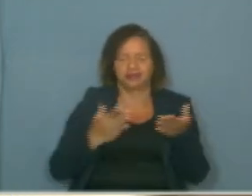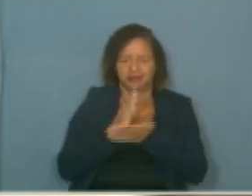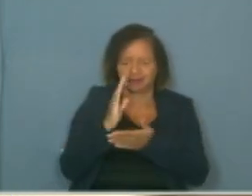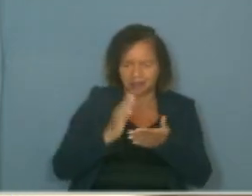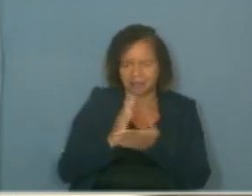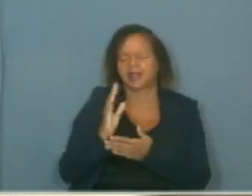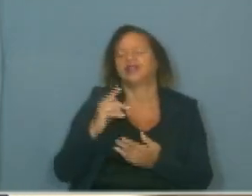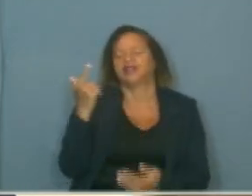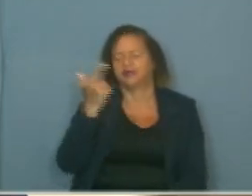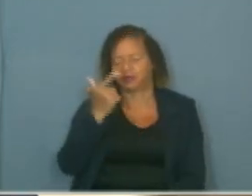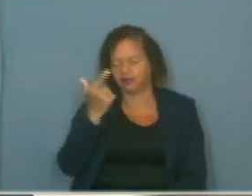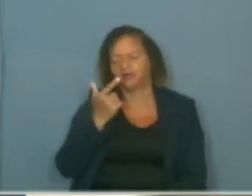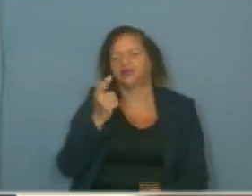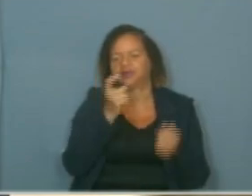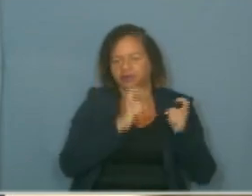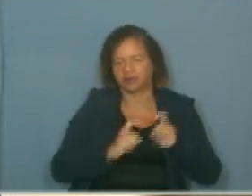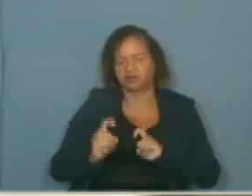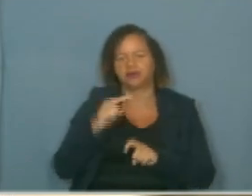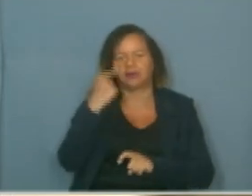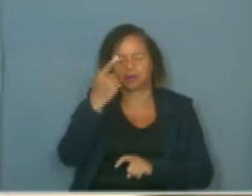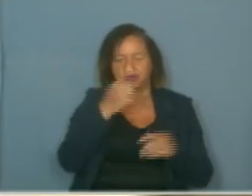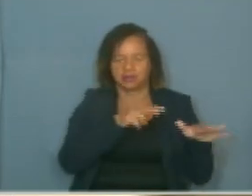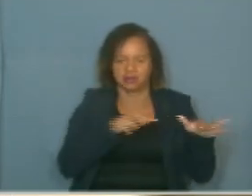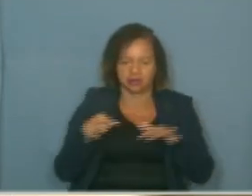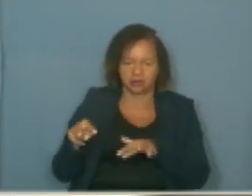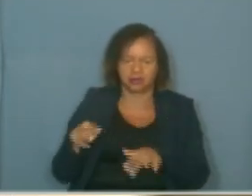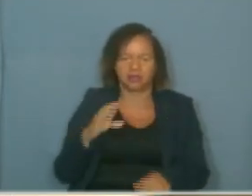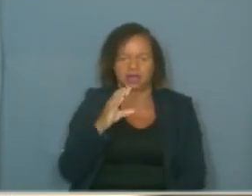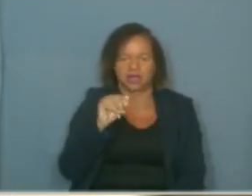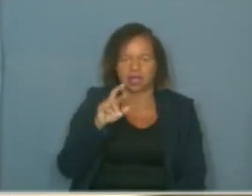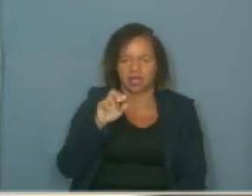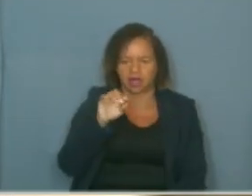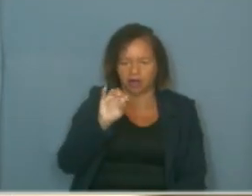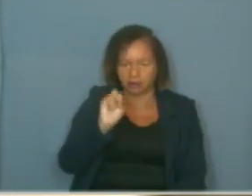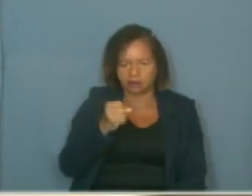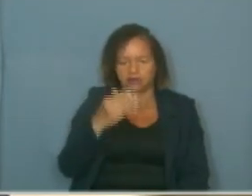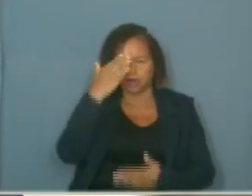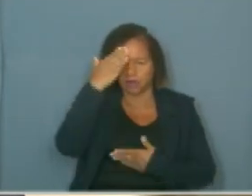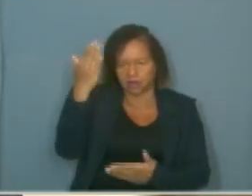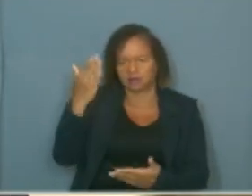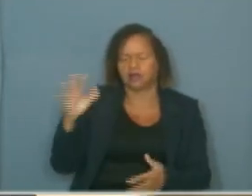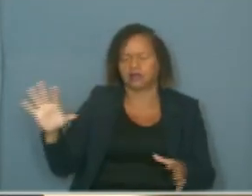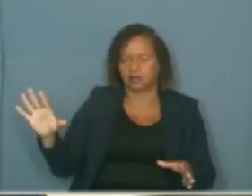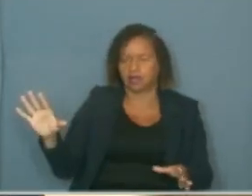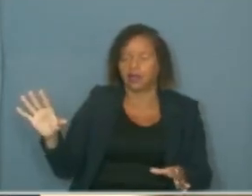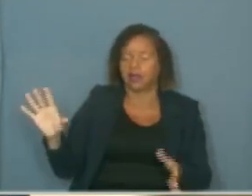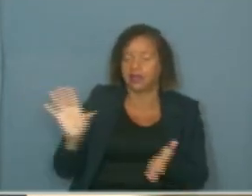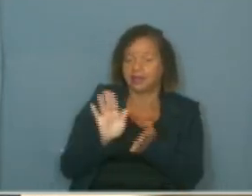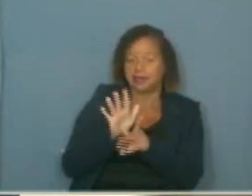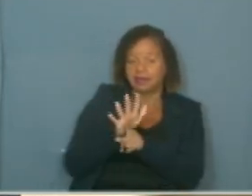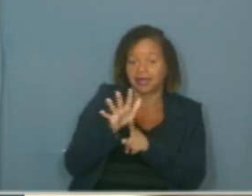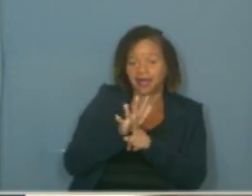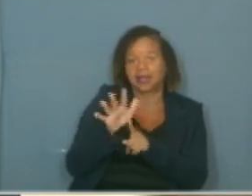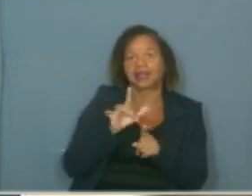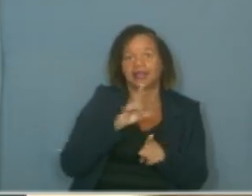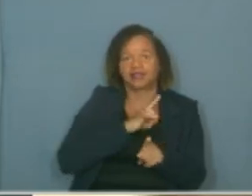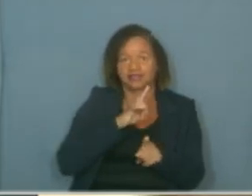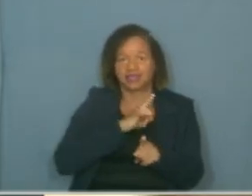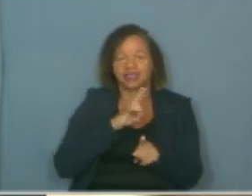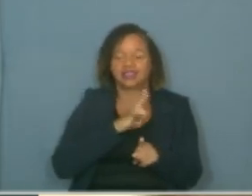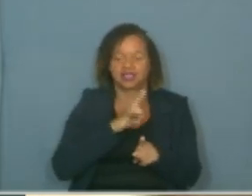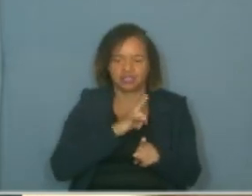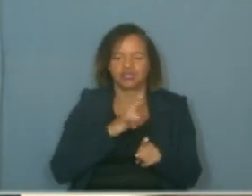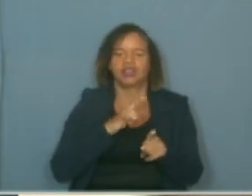segunda discussão na próxima semana, e aí, vereador Carlos Muniz, inclusive, agradeço Vossa Excelência pela emenda que fez, Vossa Excelência que não é signatário